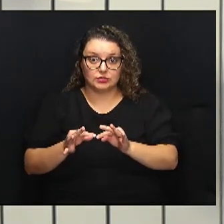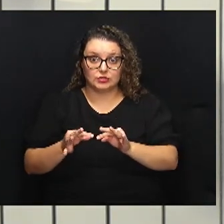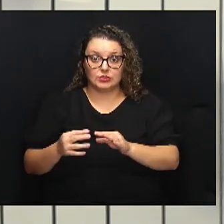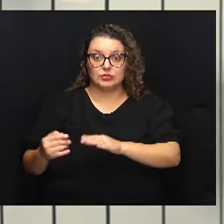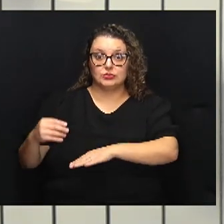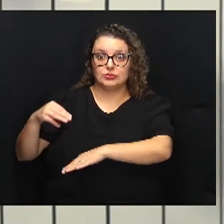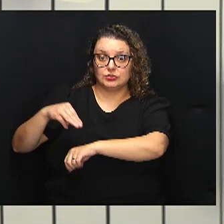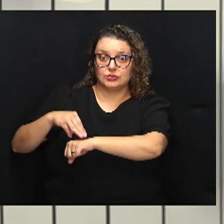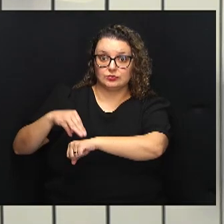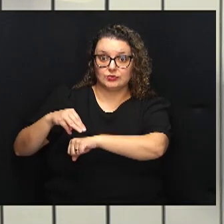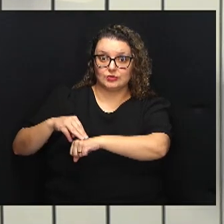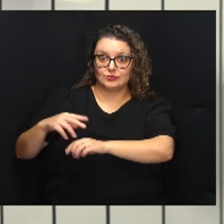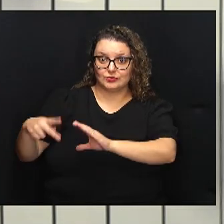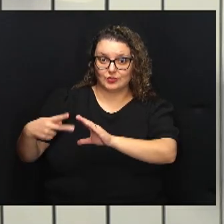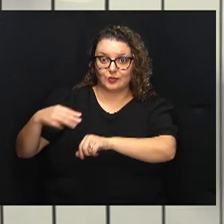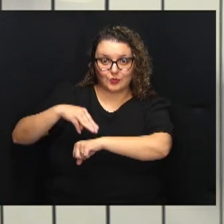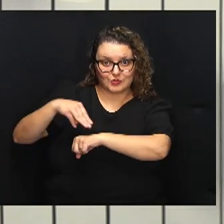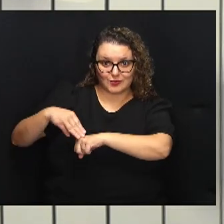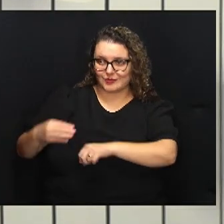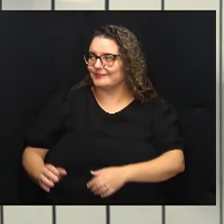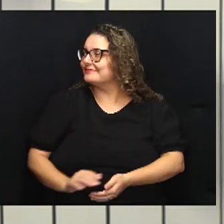integrantes da Câmara de Montemor.